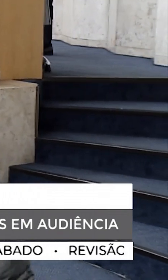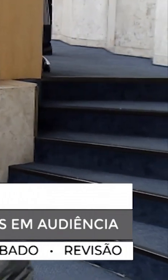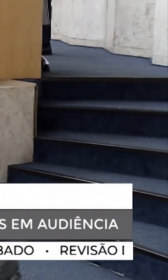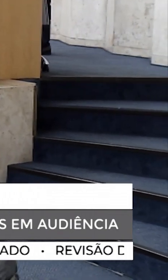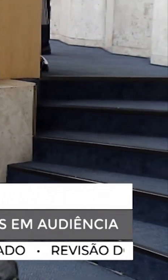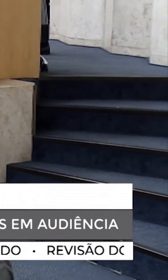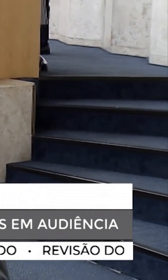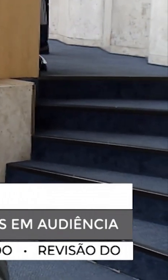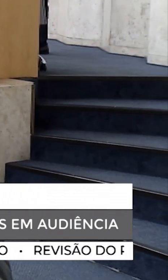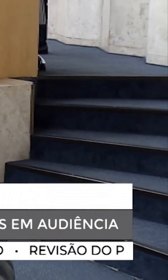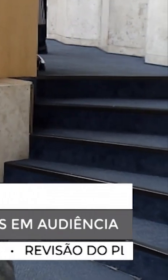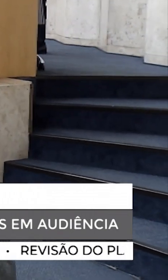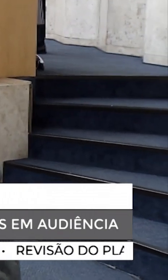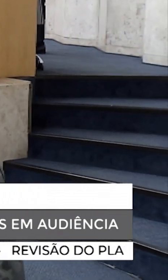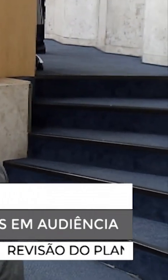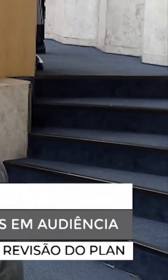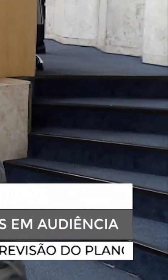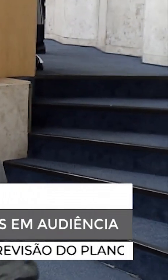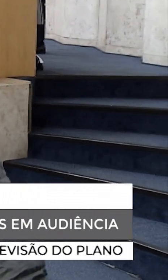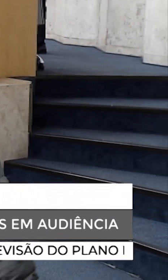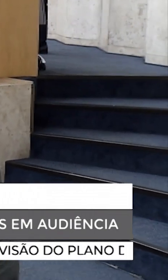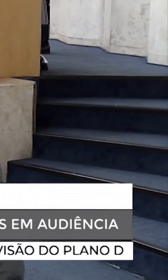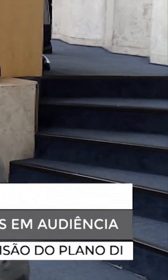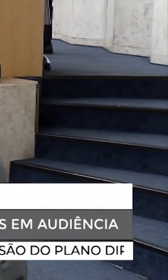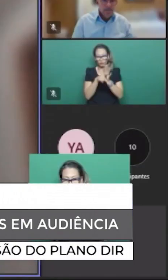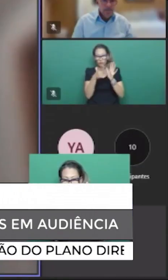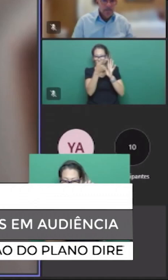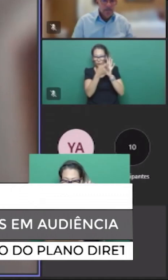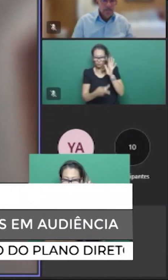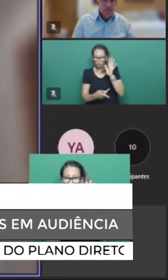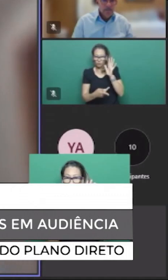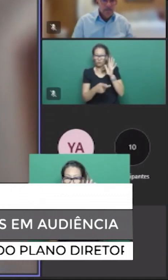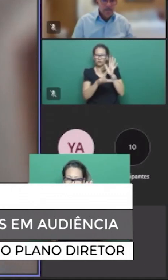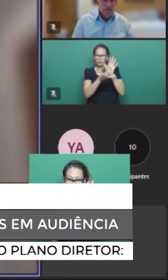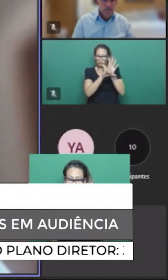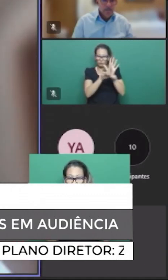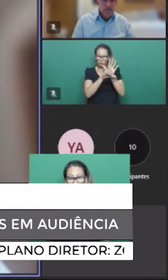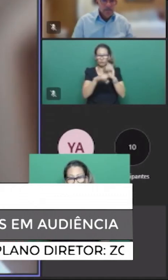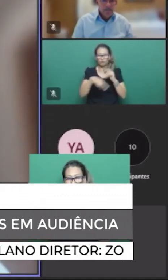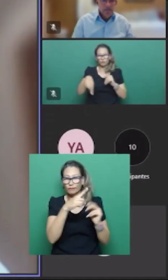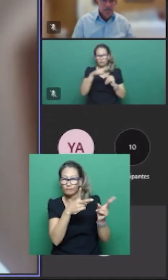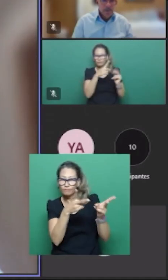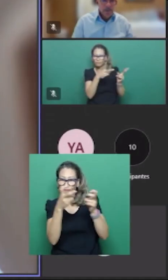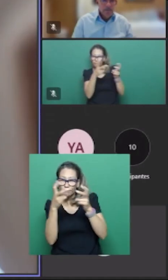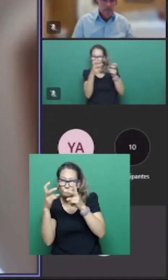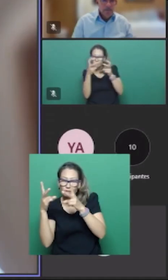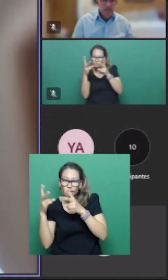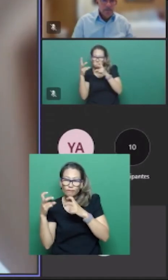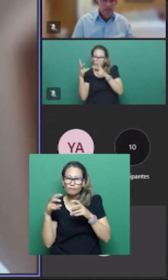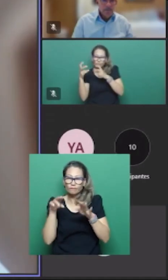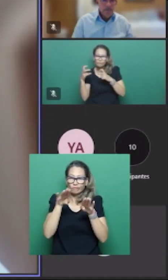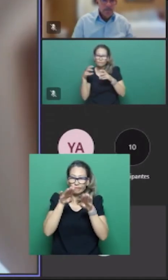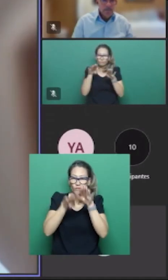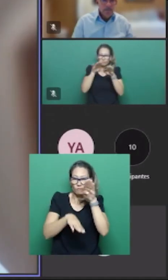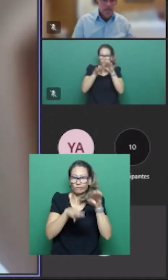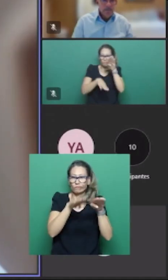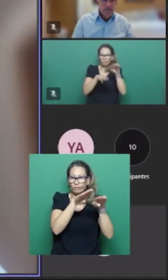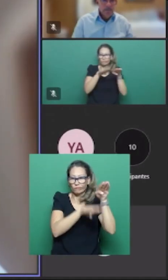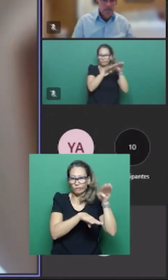pedido, que é para formar um corredor ecológico no nosso município. Nós observamos um descompasso entre aquilo que